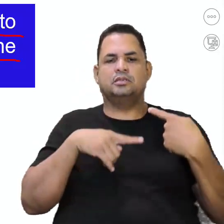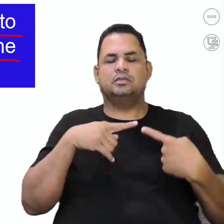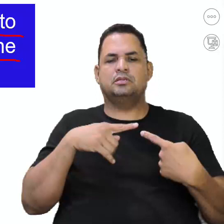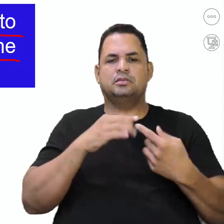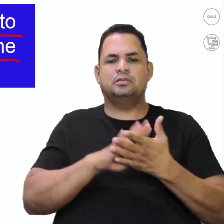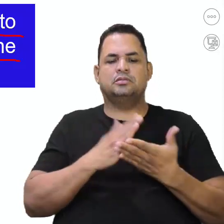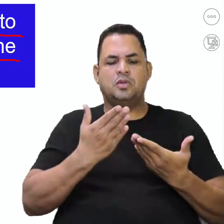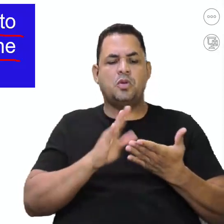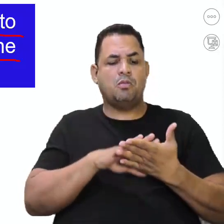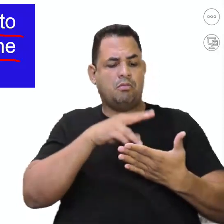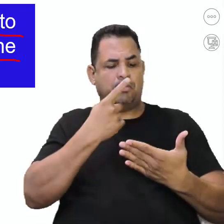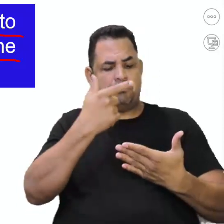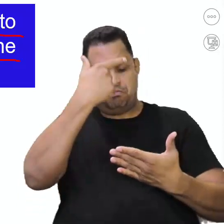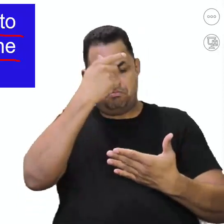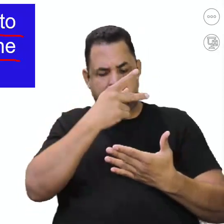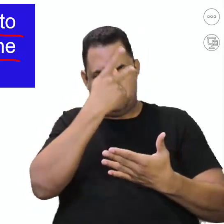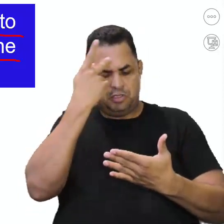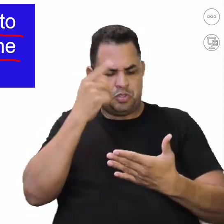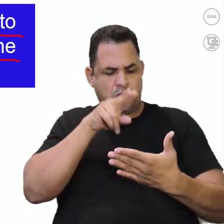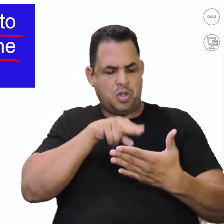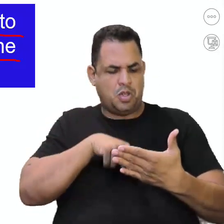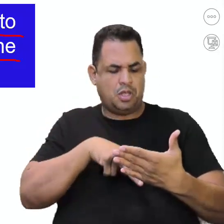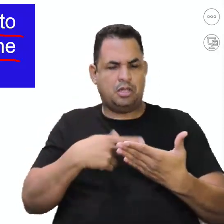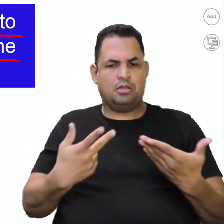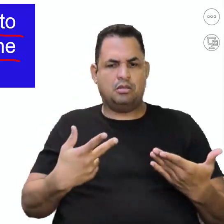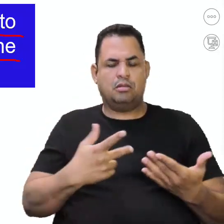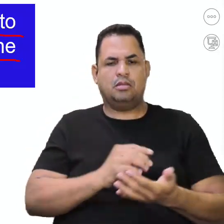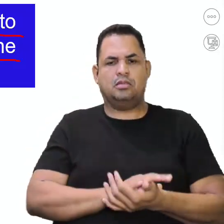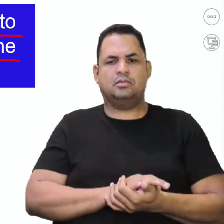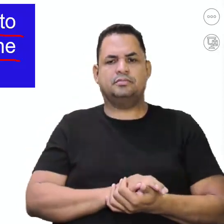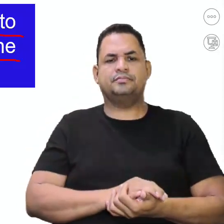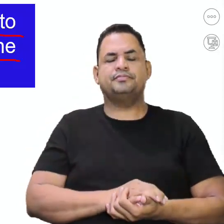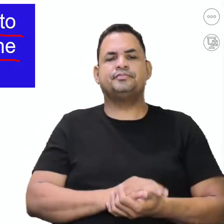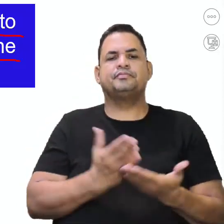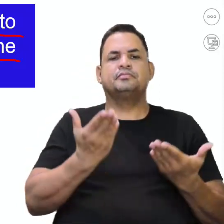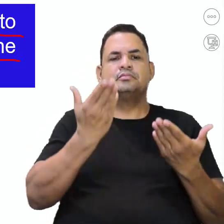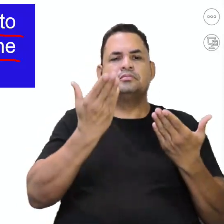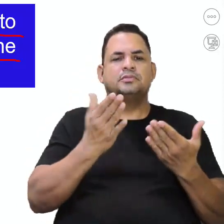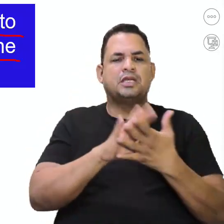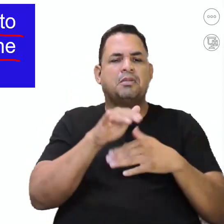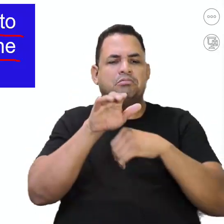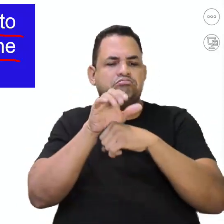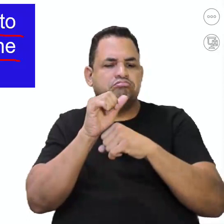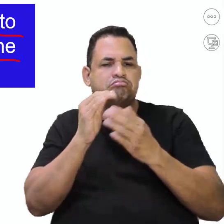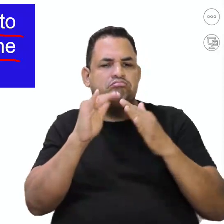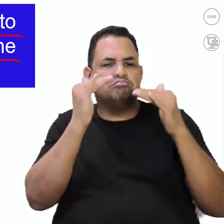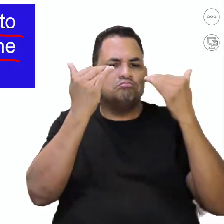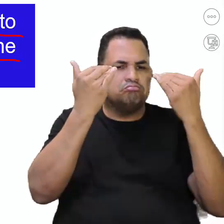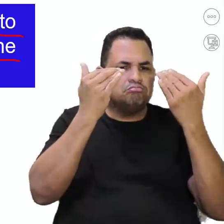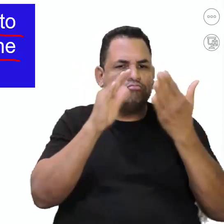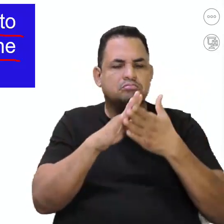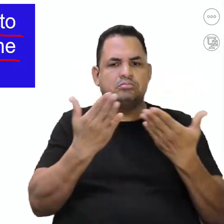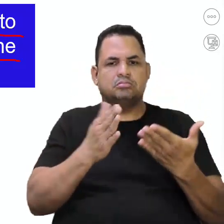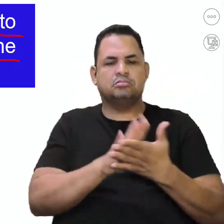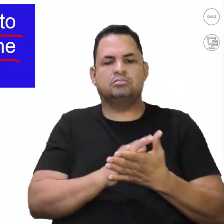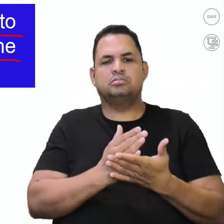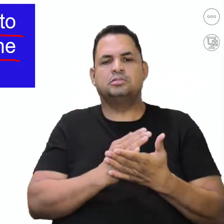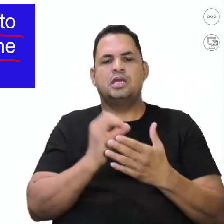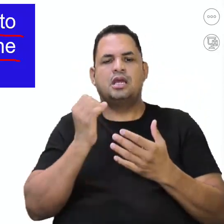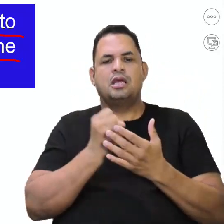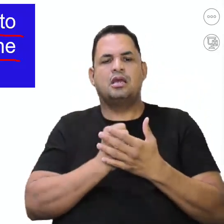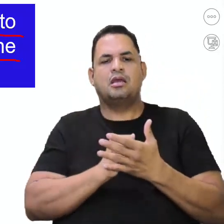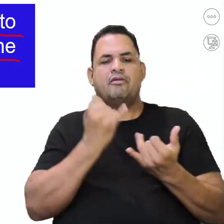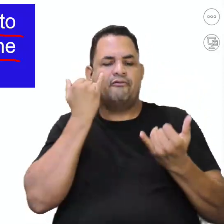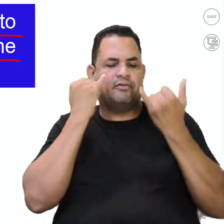de entreter o leitor. Só que esse aqui, basicamente, a função é entreter o leitor, passar uma informação que tem que ser passada